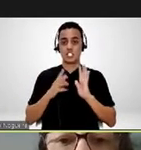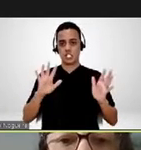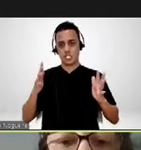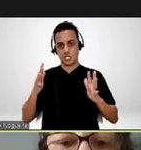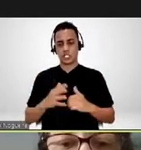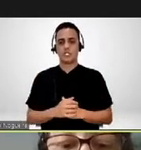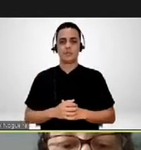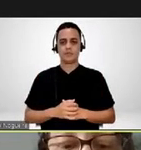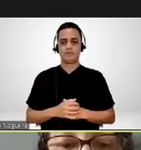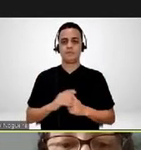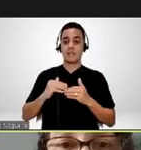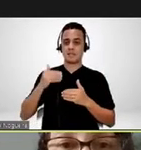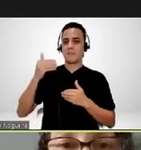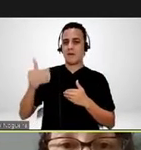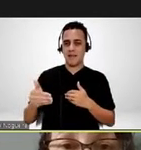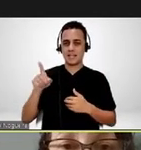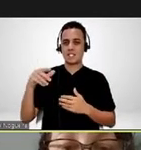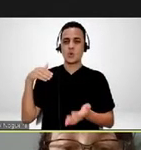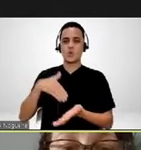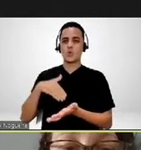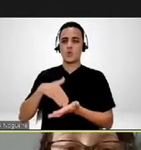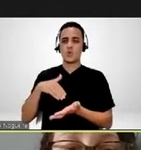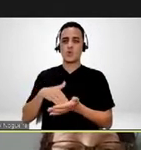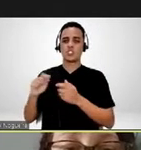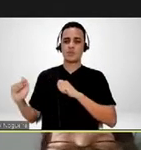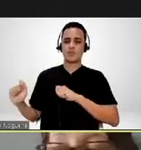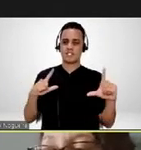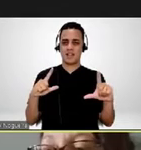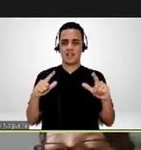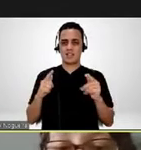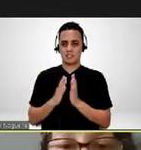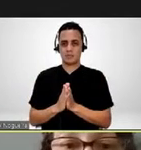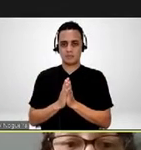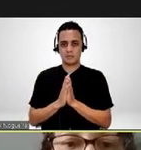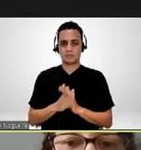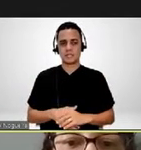Agora, Evandro, passa para mim, vai lá para o último slide, por favor.